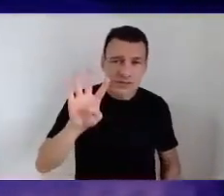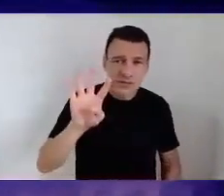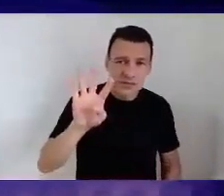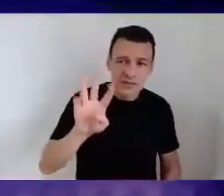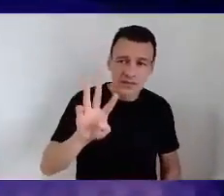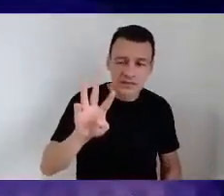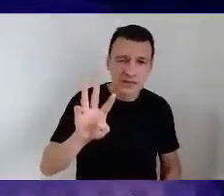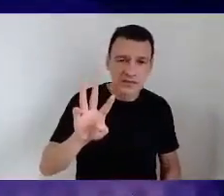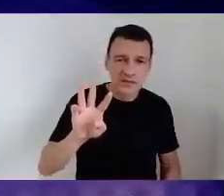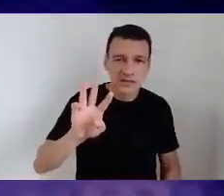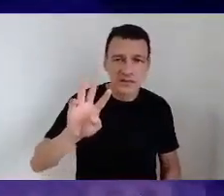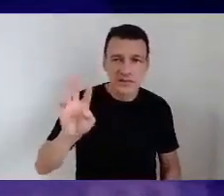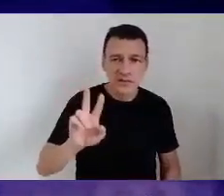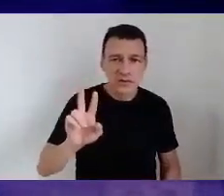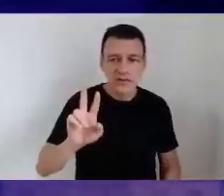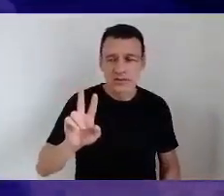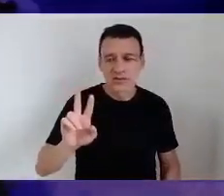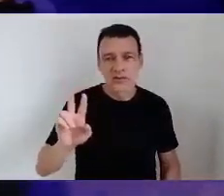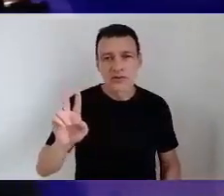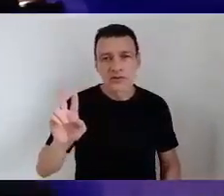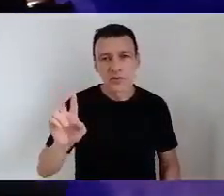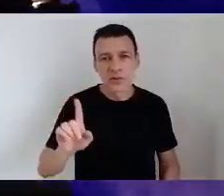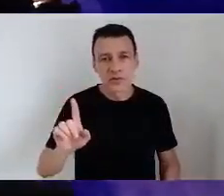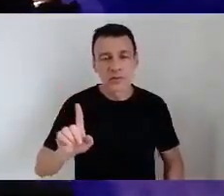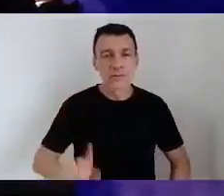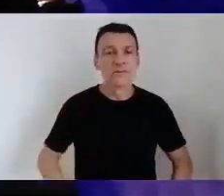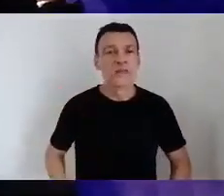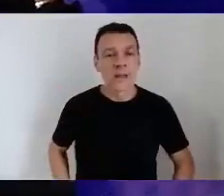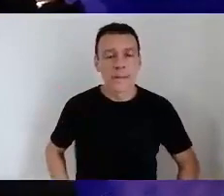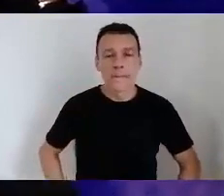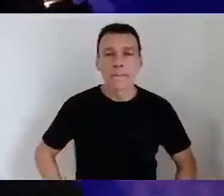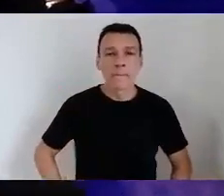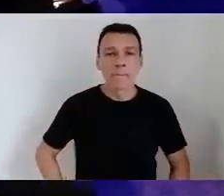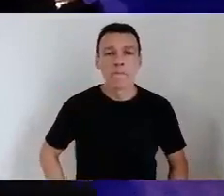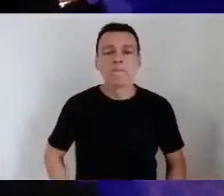3, 2. Quem precisa de mais tempo, grita eu.